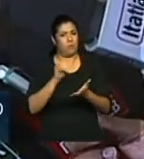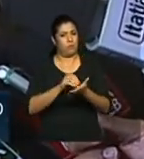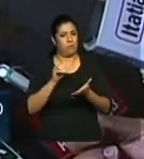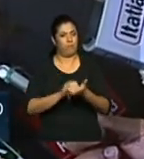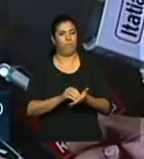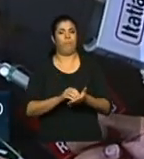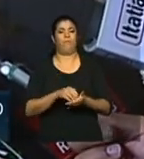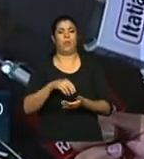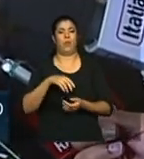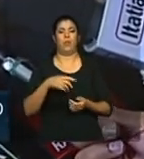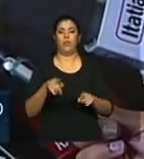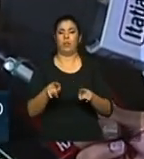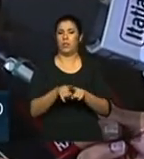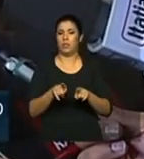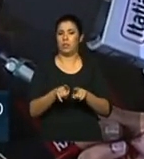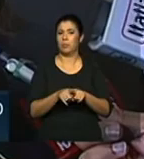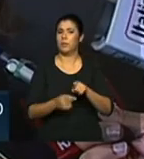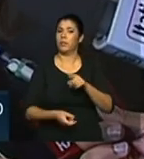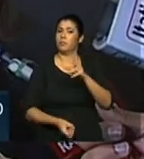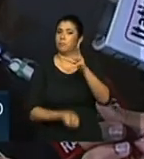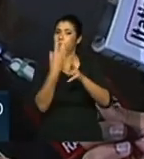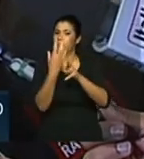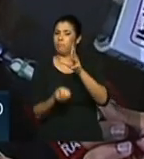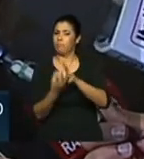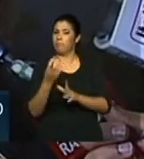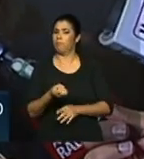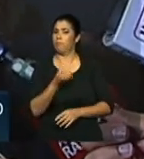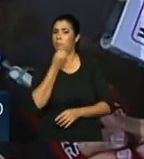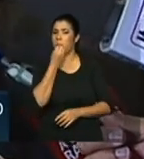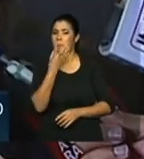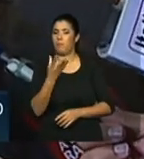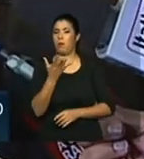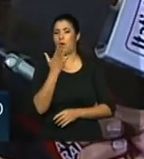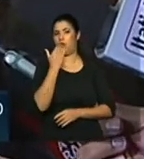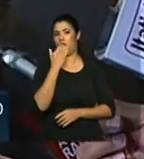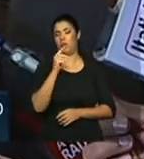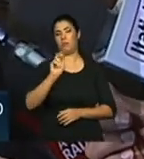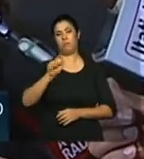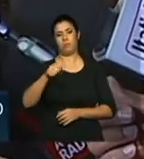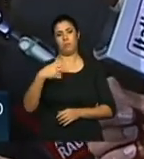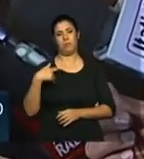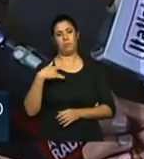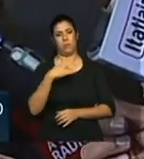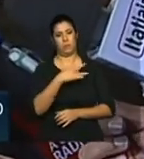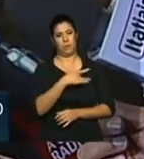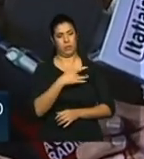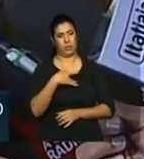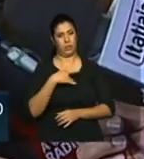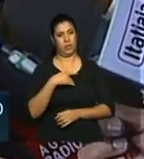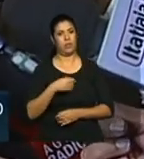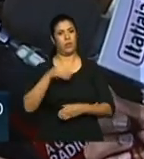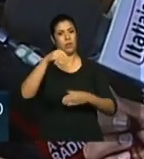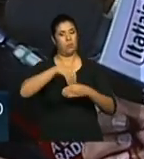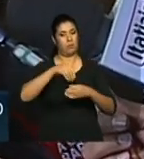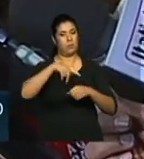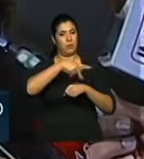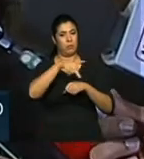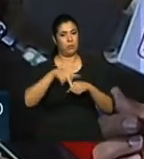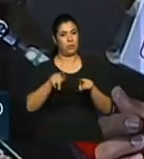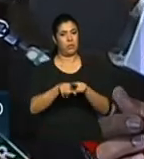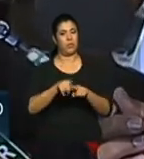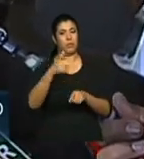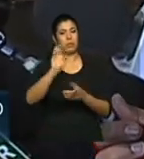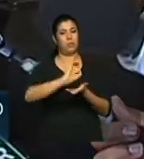produza cada vez mais alimentos de boa qualidade, alimentos saudáveis para o consumo interno e para a exportação.